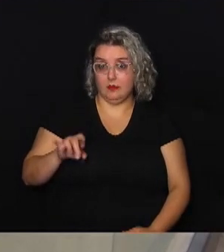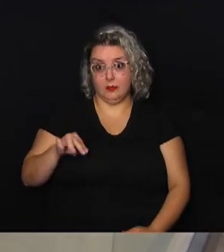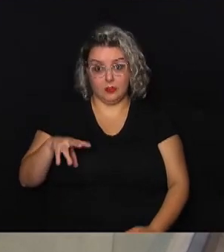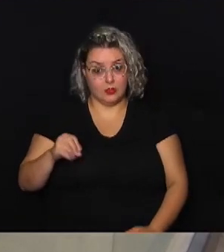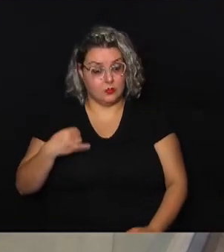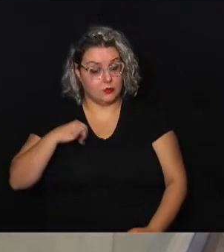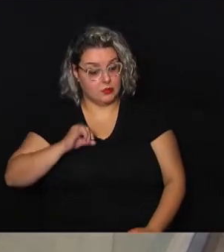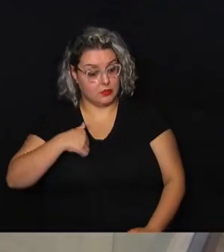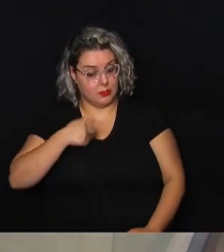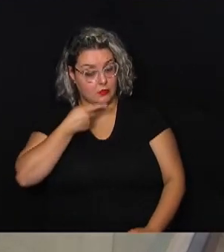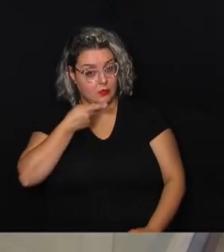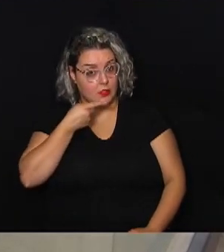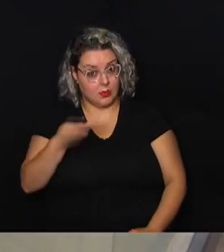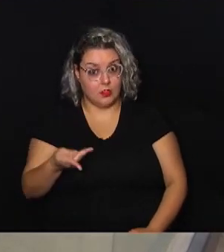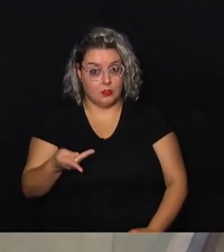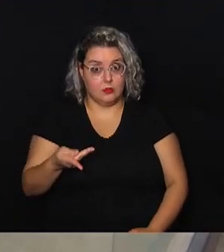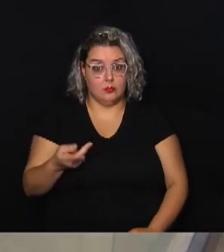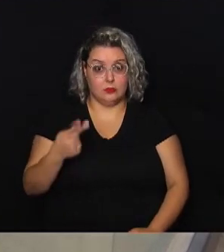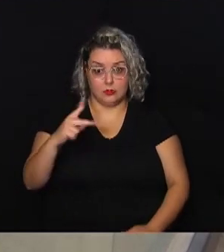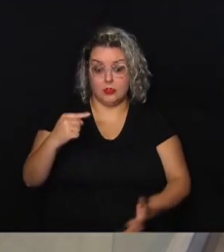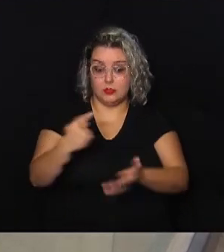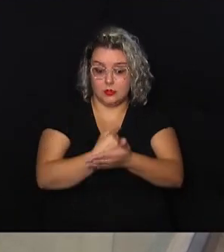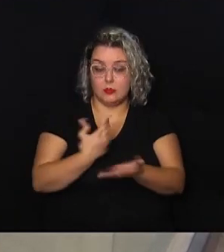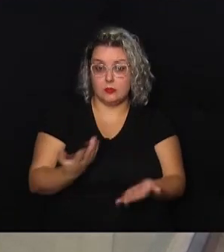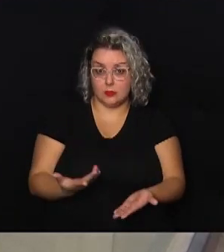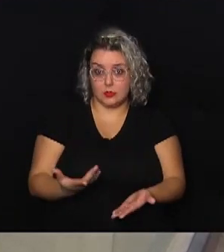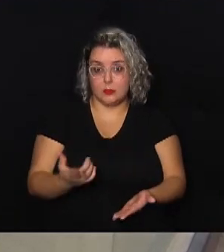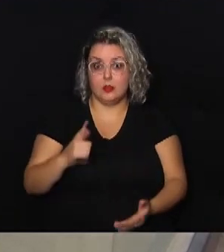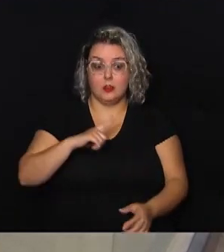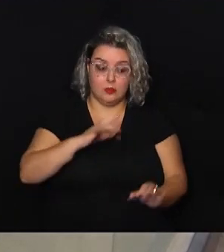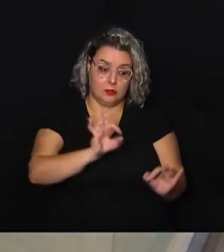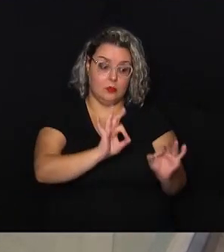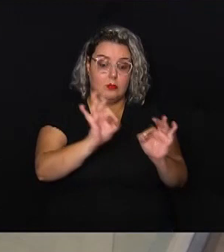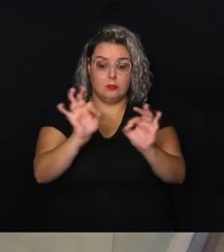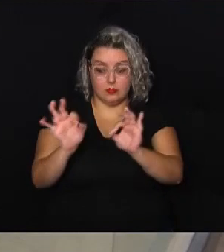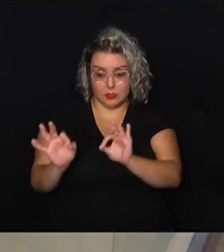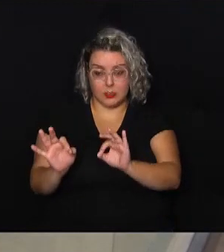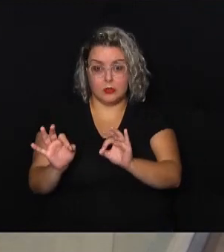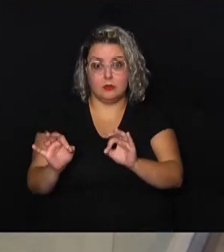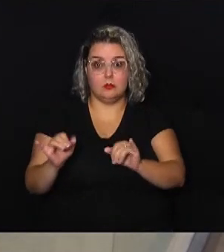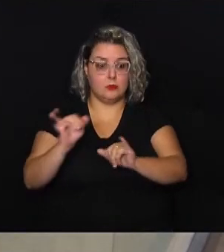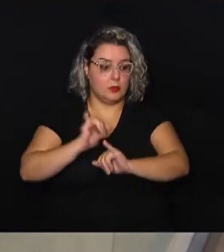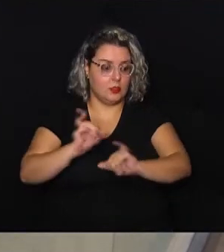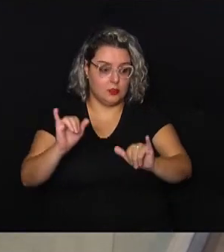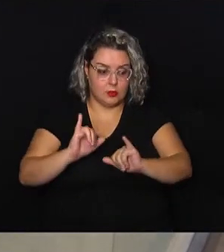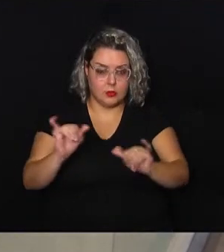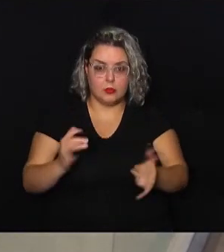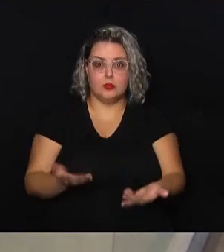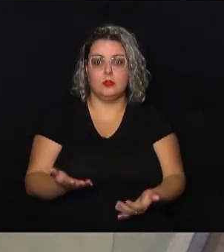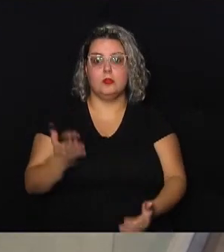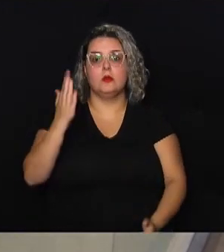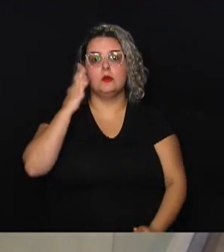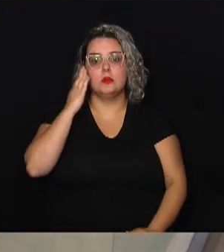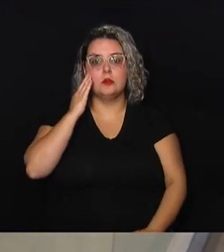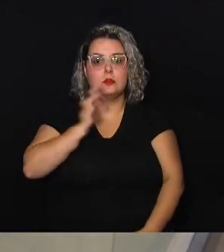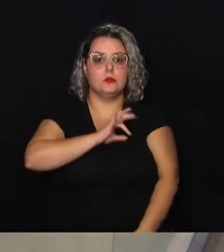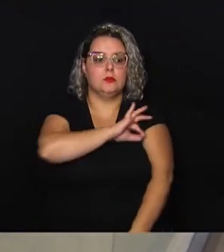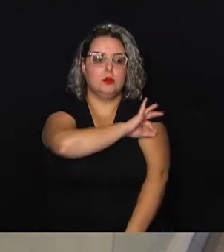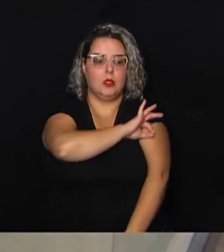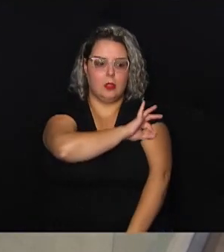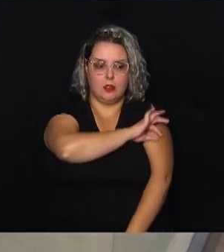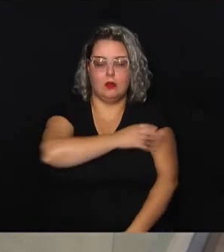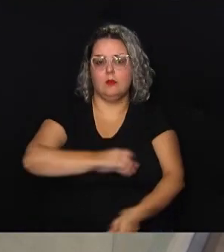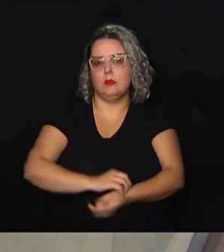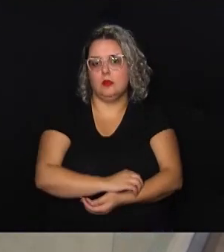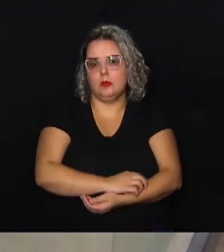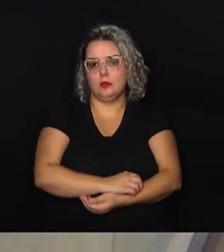coisa a respeito da sua pergunta. Eu tenho acompanhado pelos noticiários, eu sei que a prefeitura